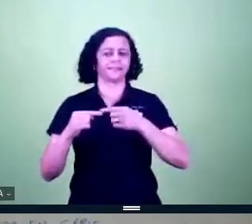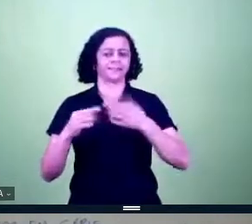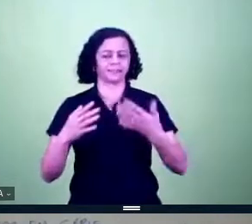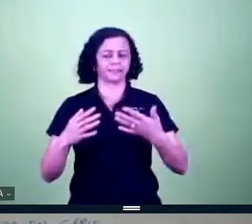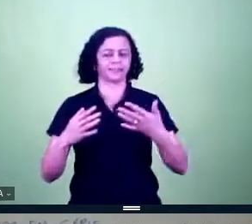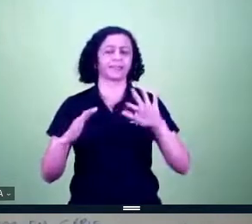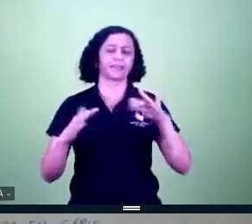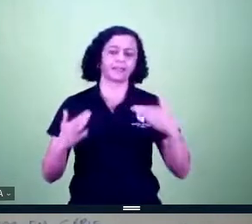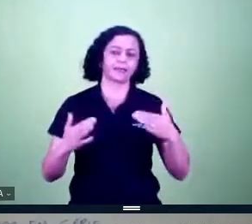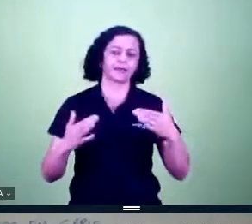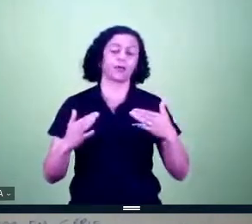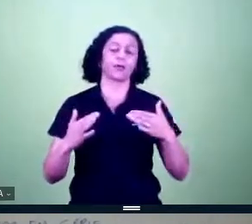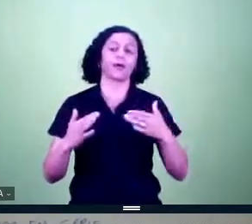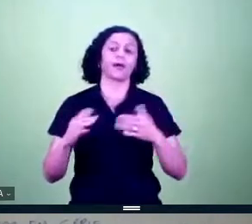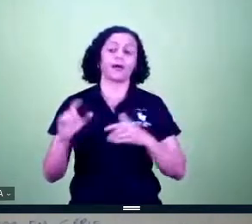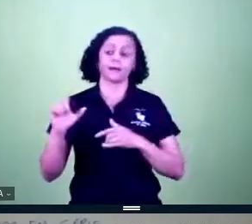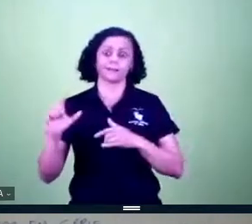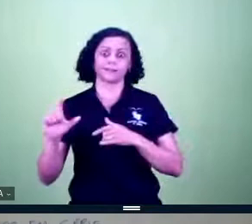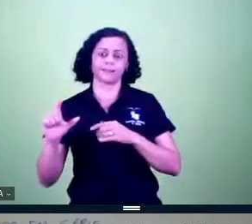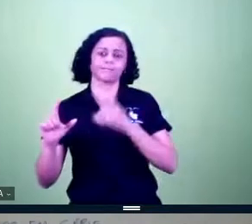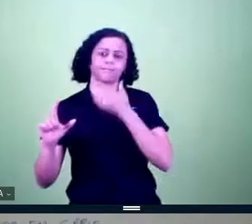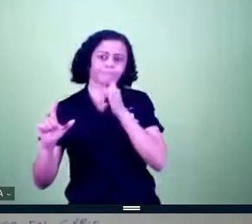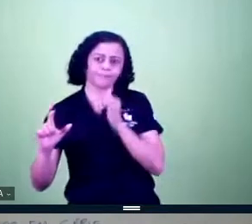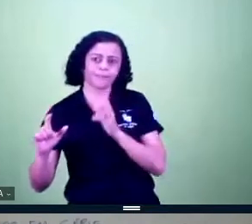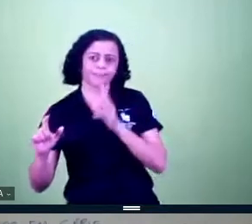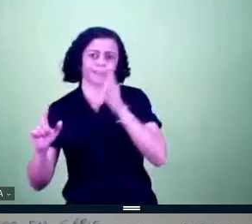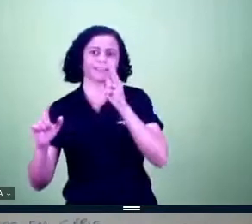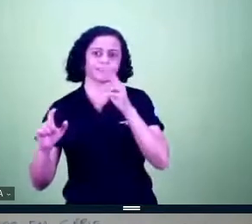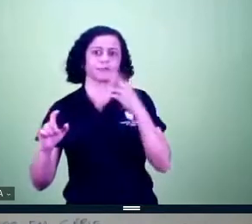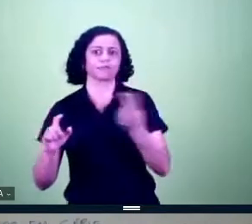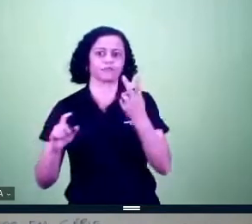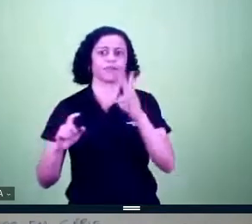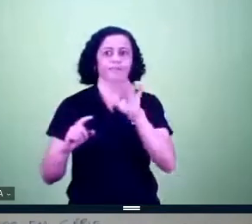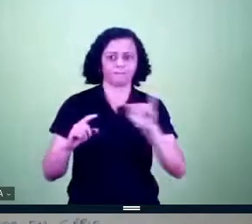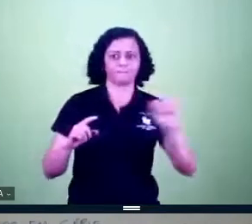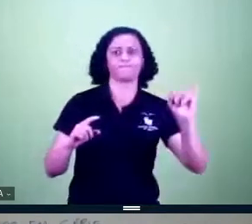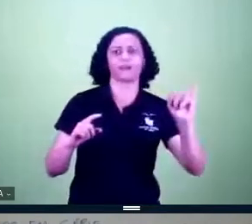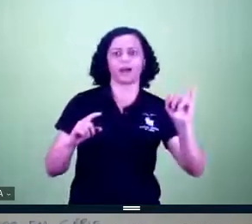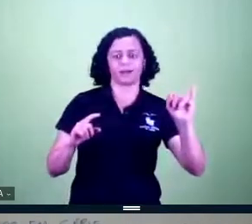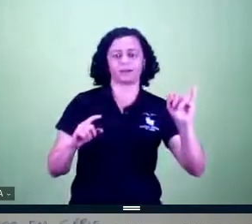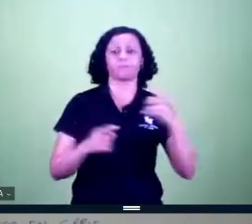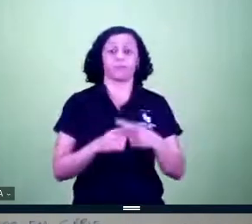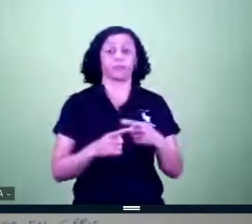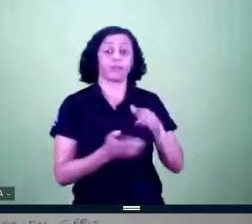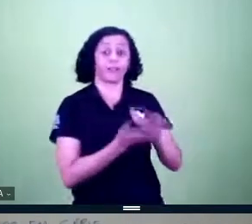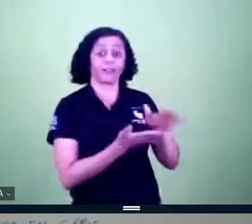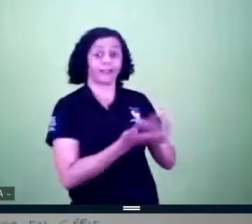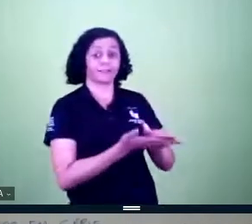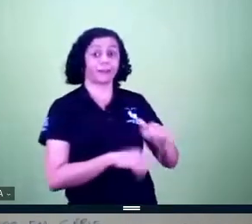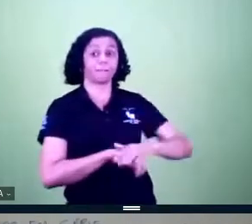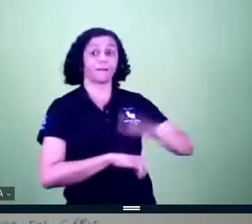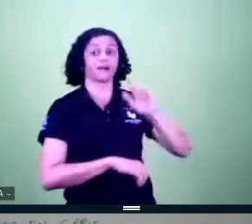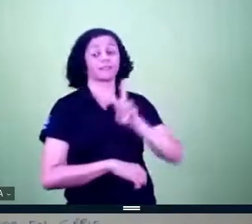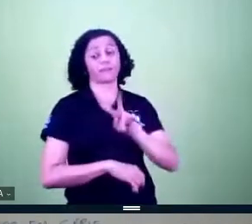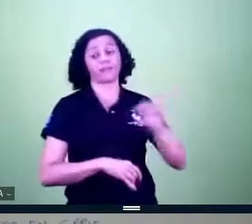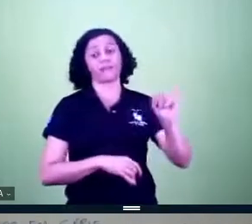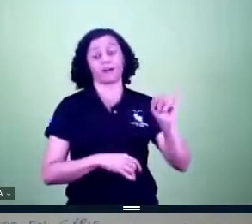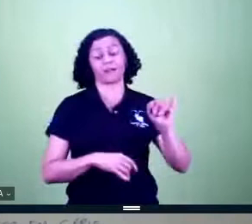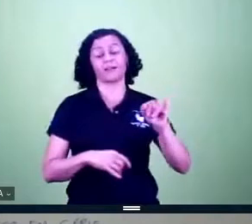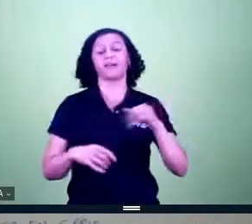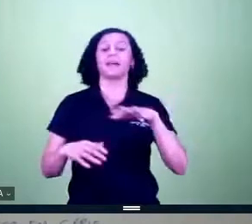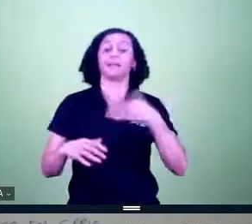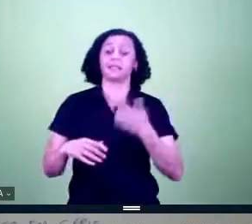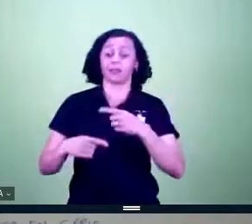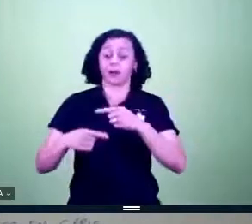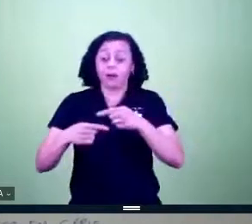ser usada para vencer essa resistência. Mais tensão da fonte ela vai consumir. Resistências pequenas consomem pouca